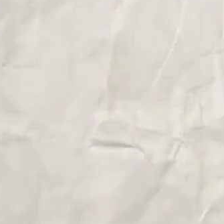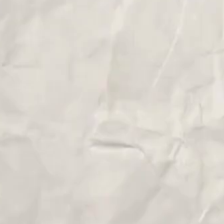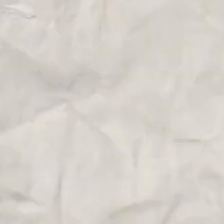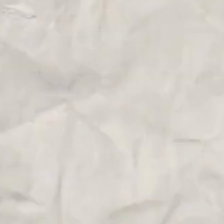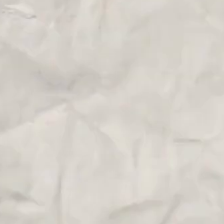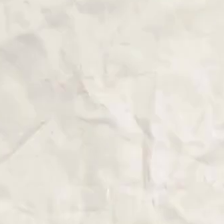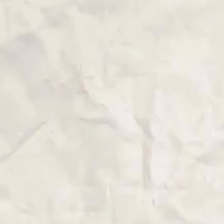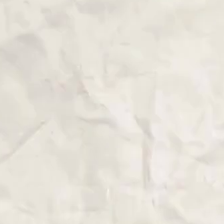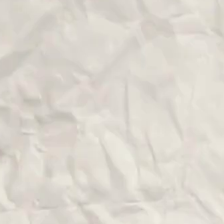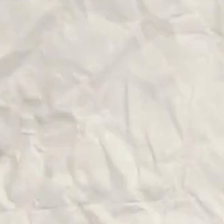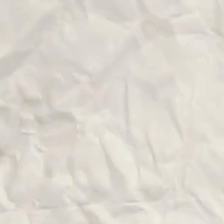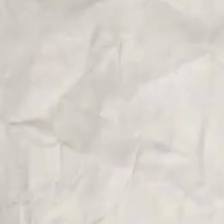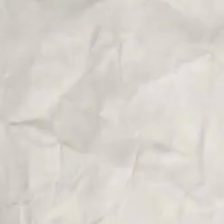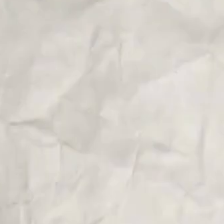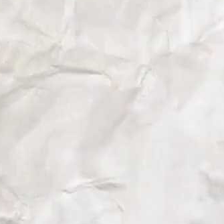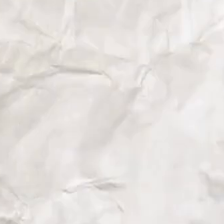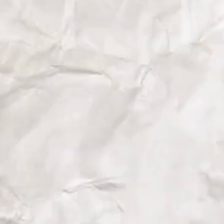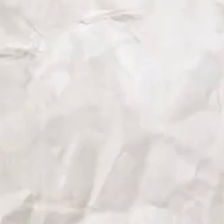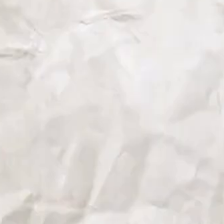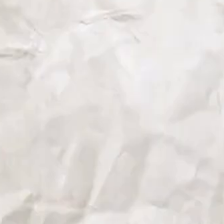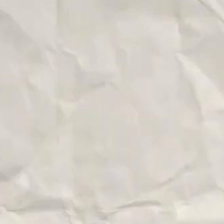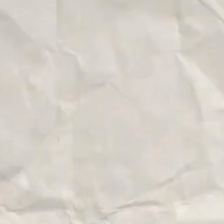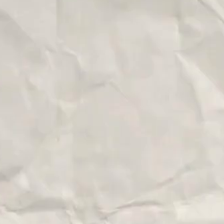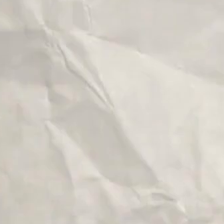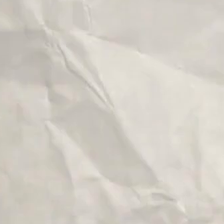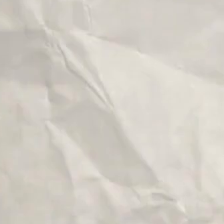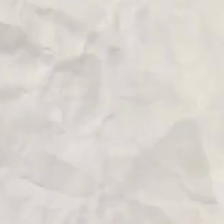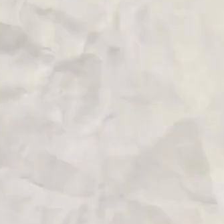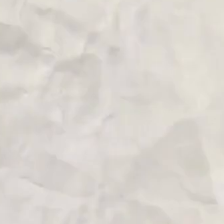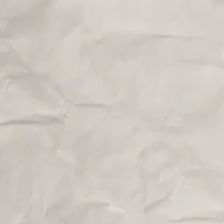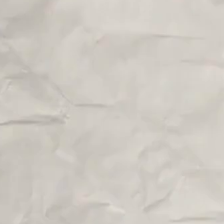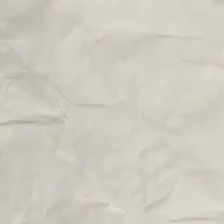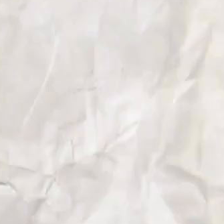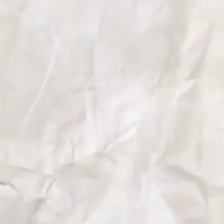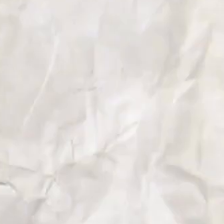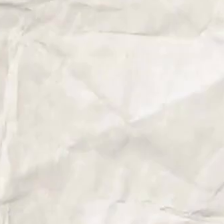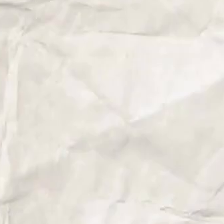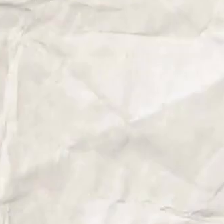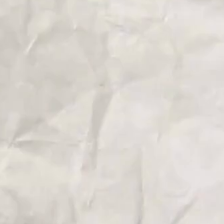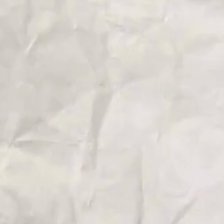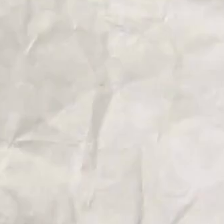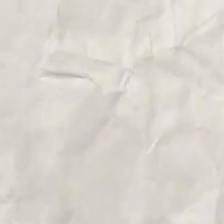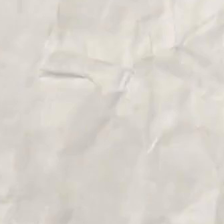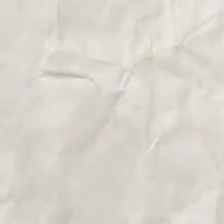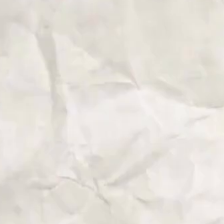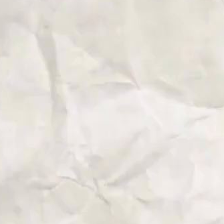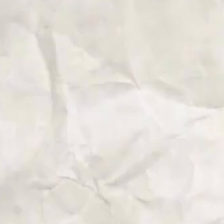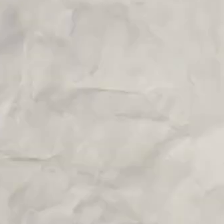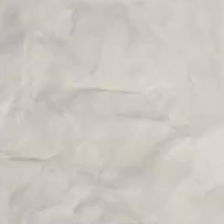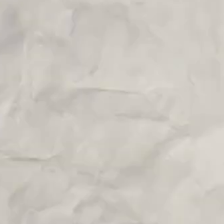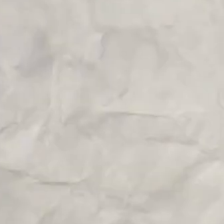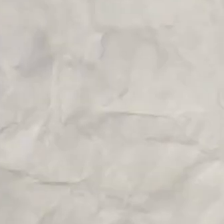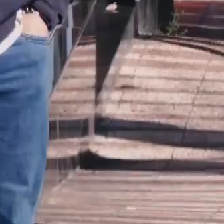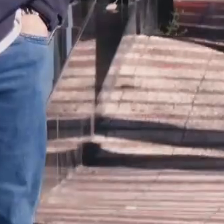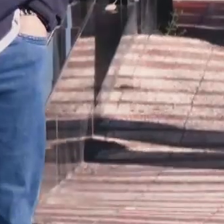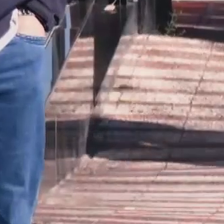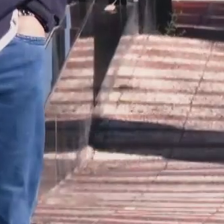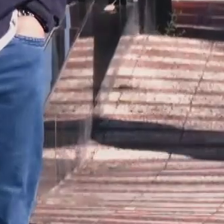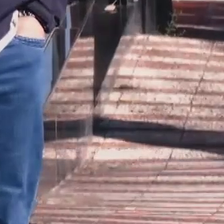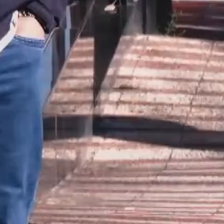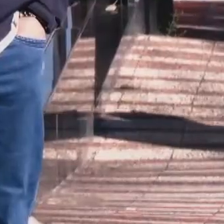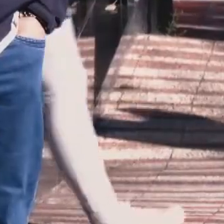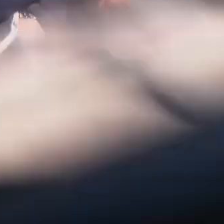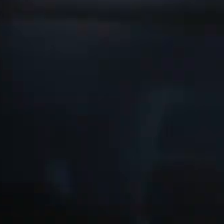construir o futuro da nossa cidade. Também aproveite e segue a gente nas redes sociais, @Câmara Caxias.